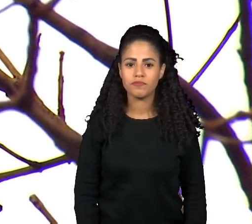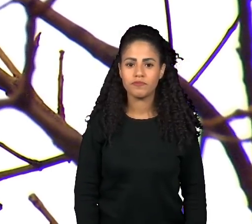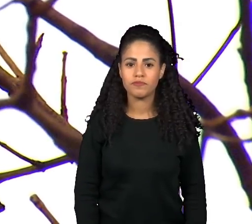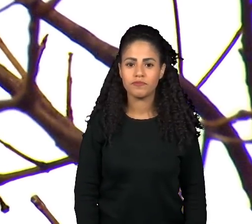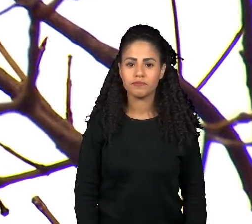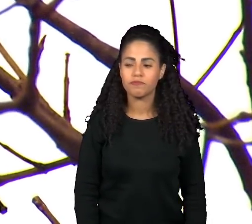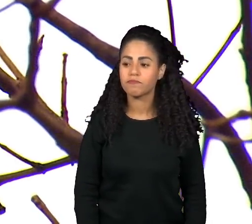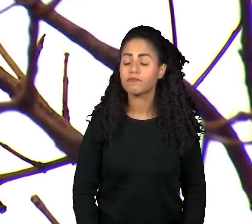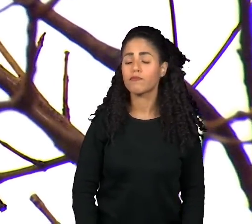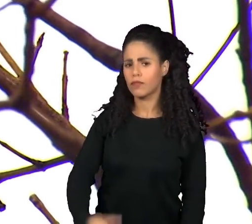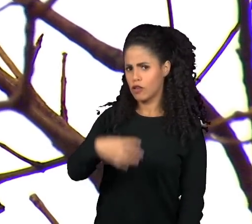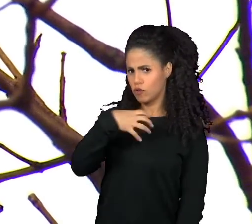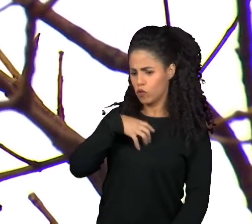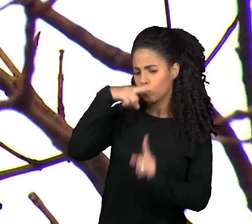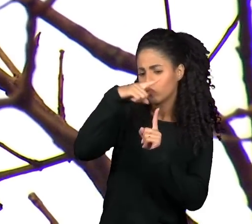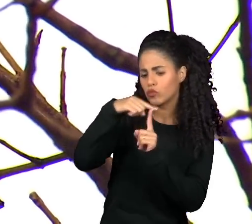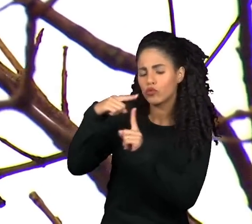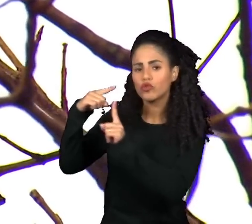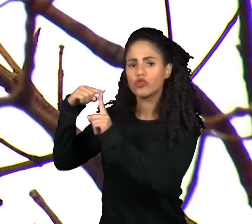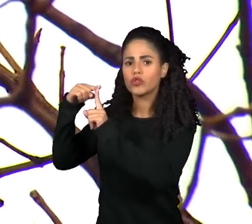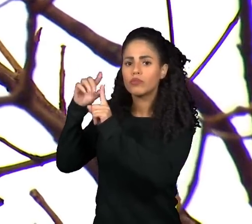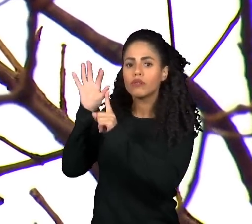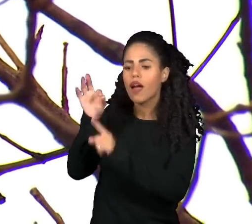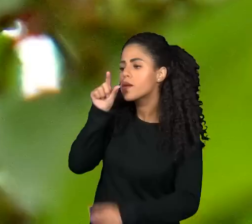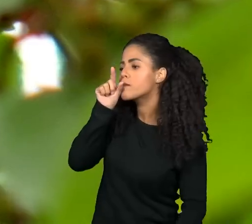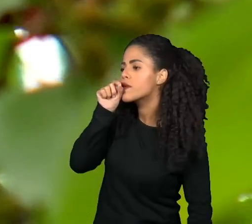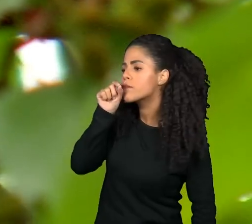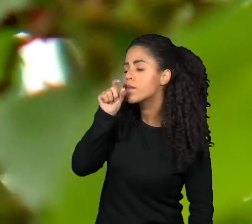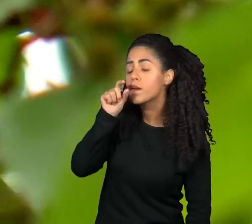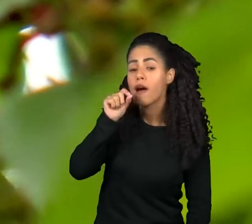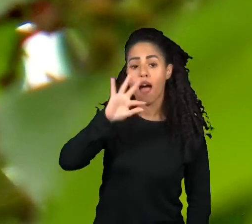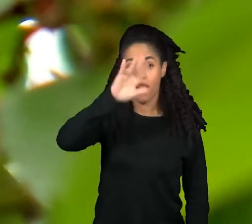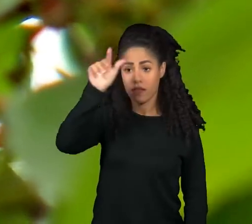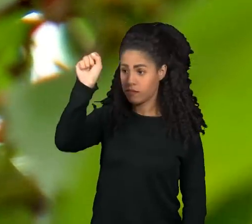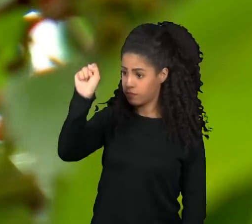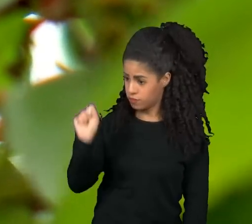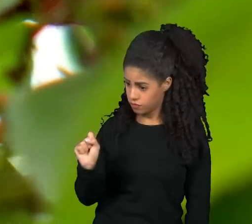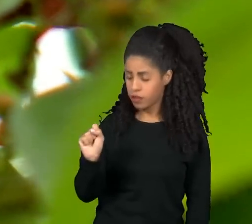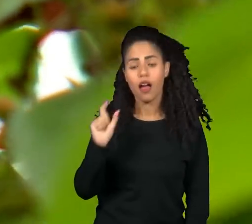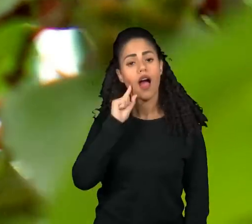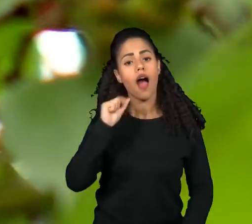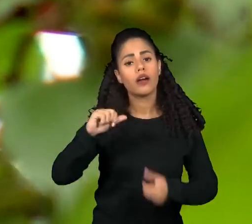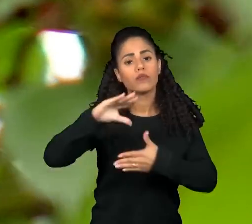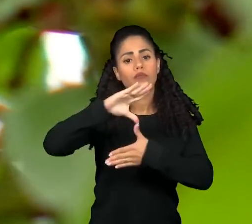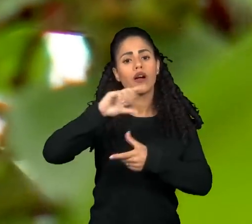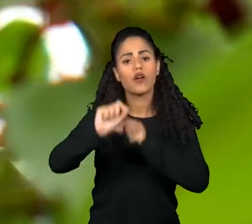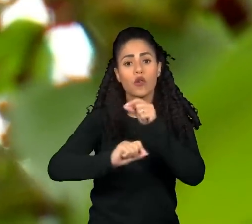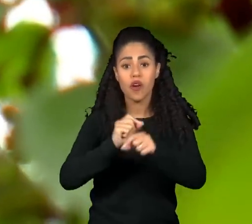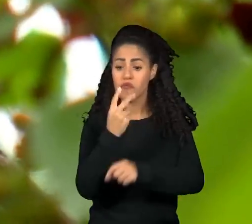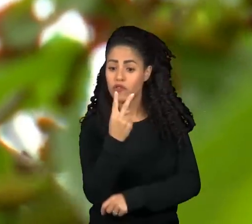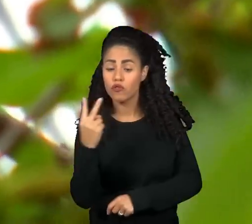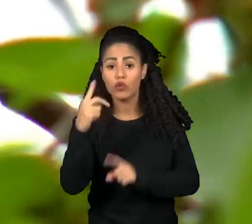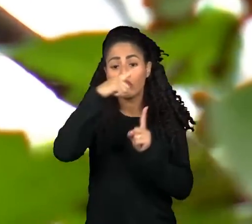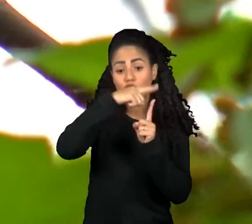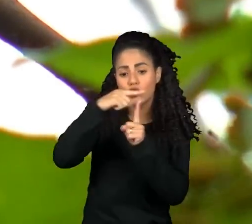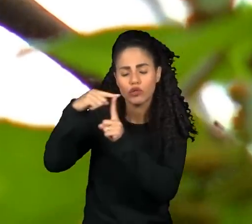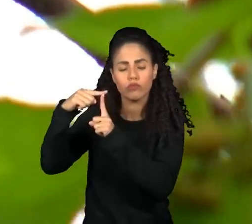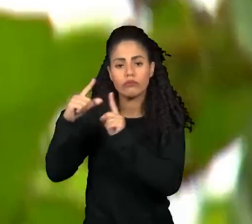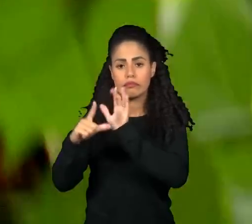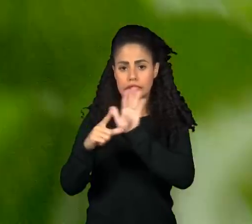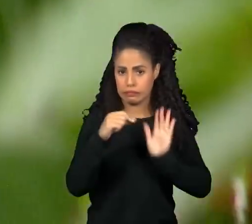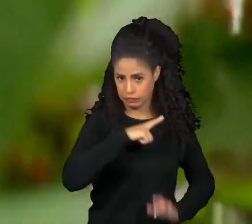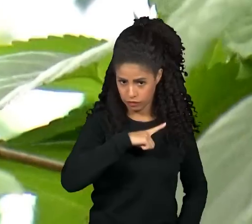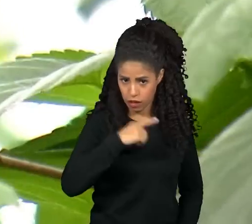A espécie é encontrada em quase toda a América do Sul. No Brasil, existem 22 espécies de sabiá. Uma delas